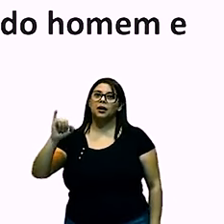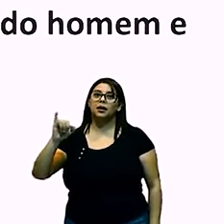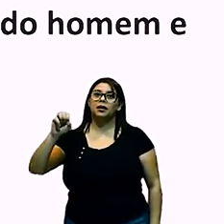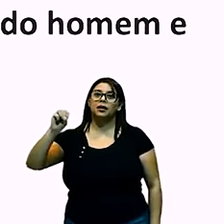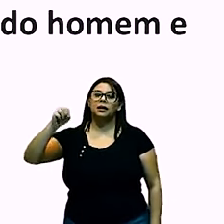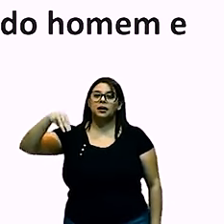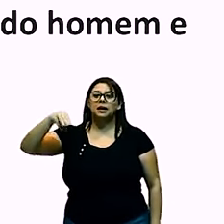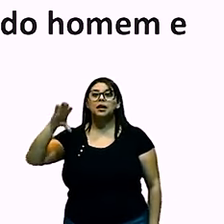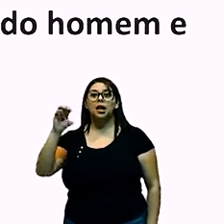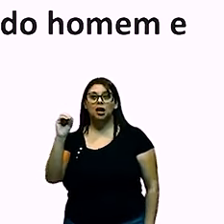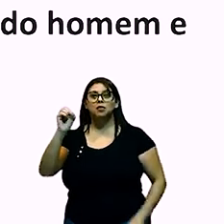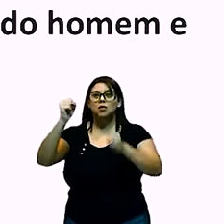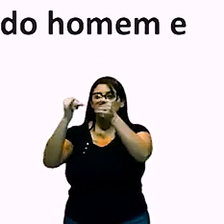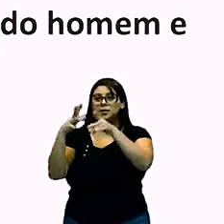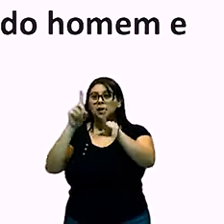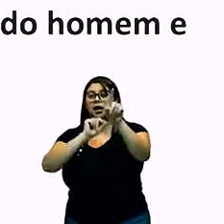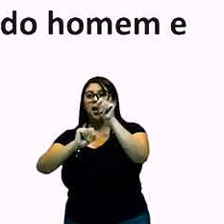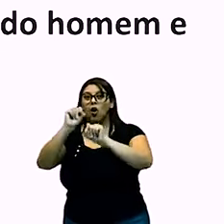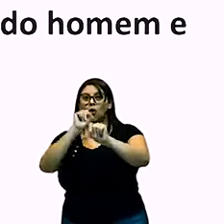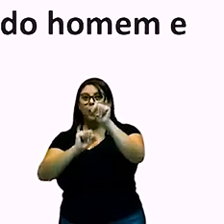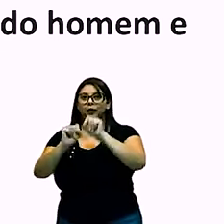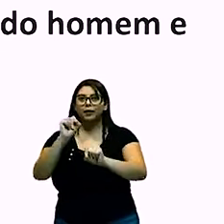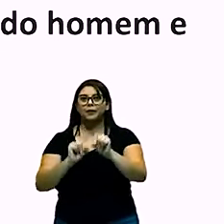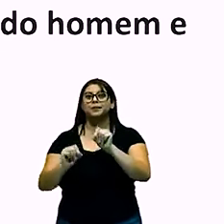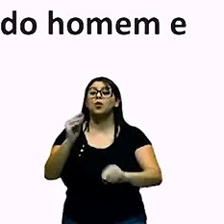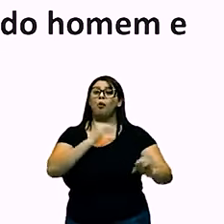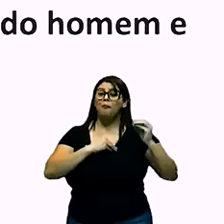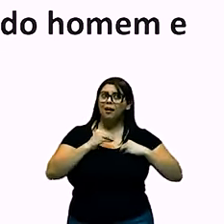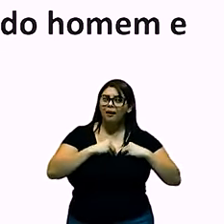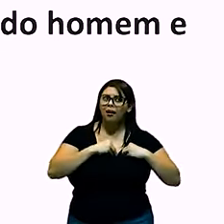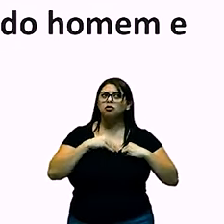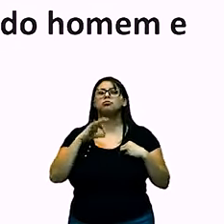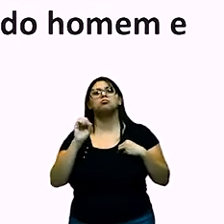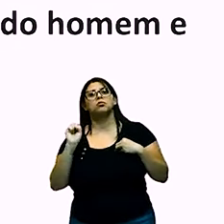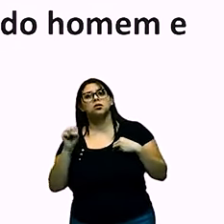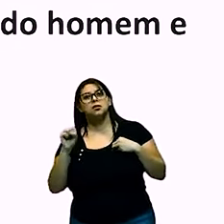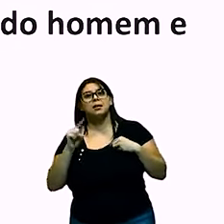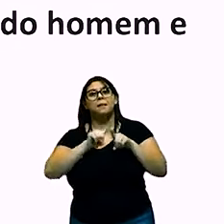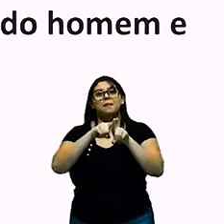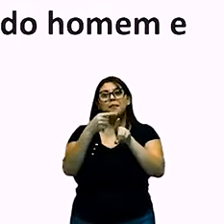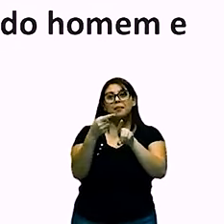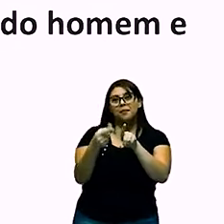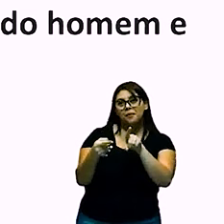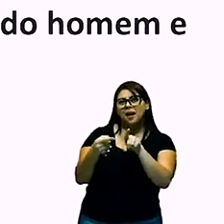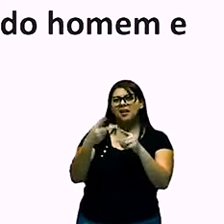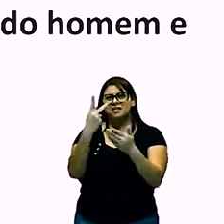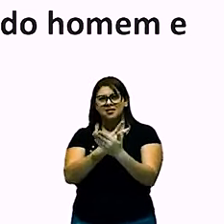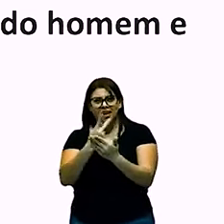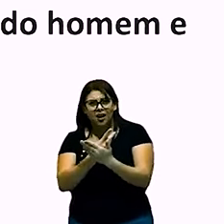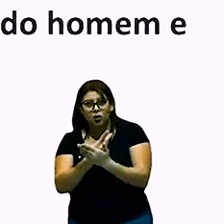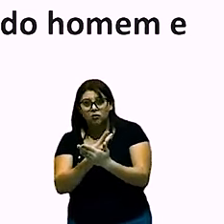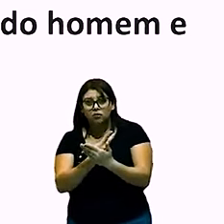assim, apesar de compreender que há um pecado original, entende que não há uma depravação total. Porque o que